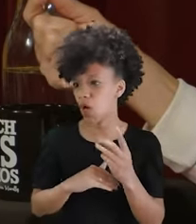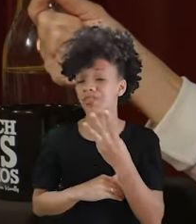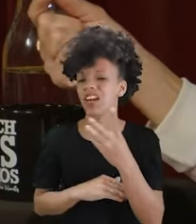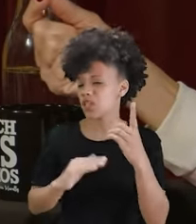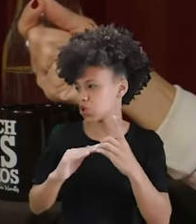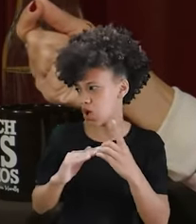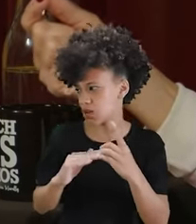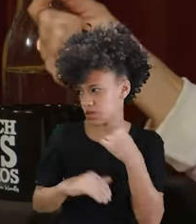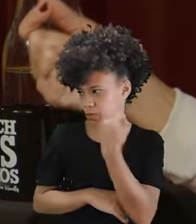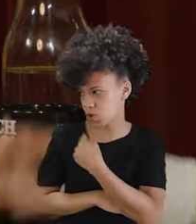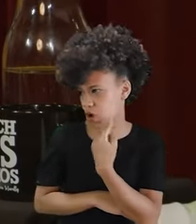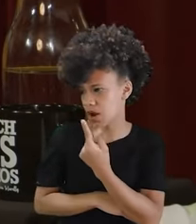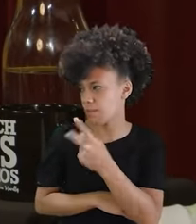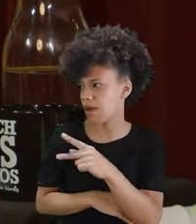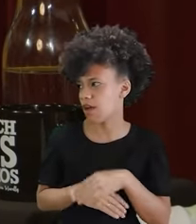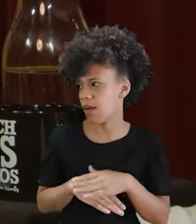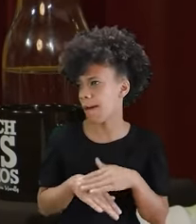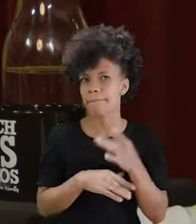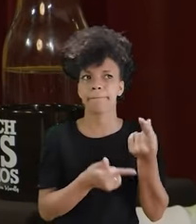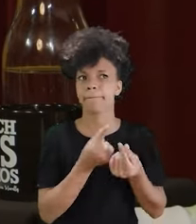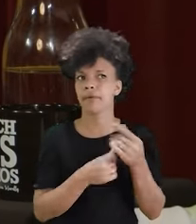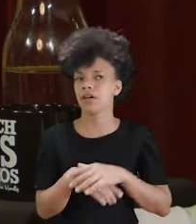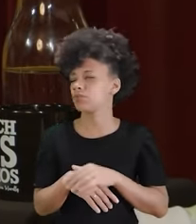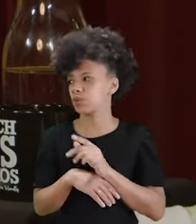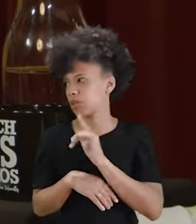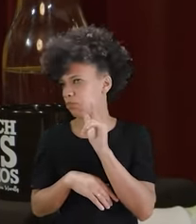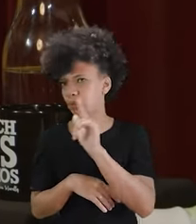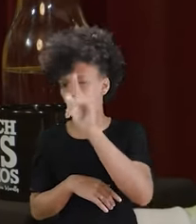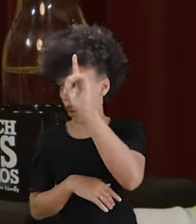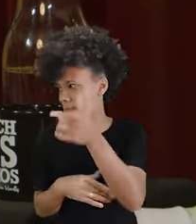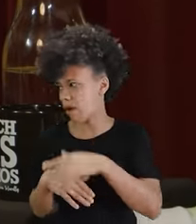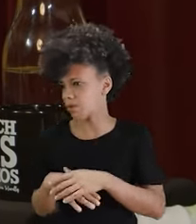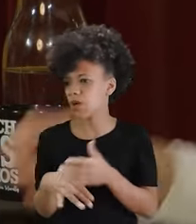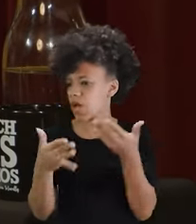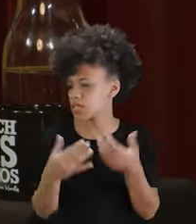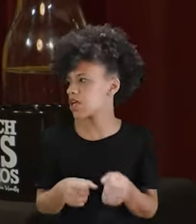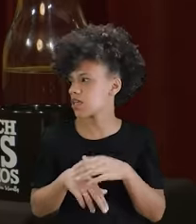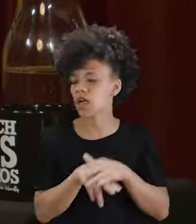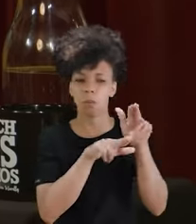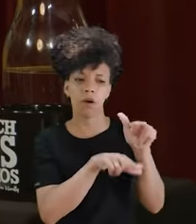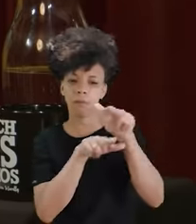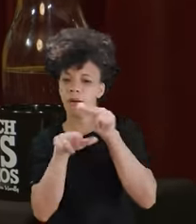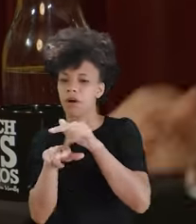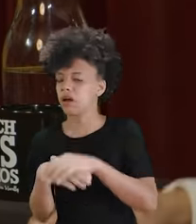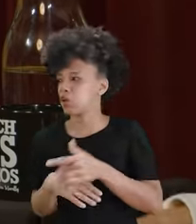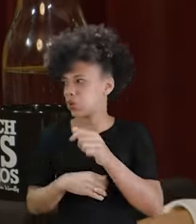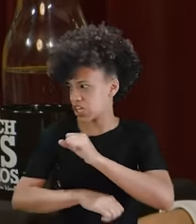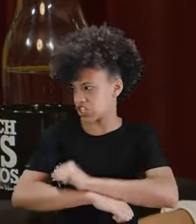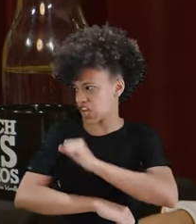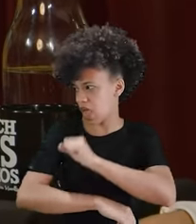dólar para o três dólares por hora para ele vale muito mais de 13 horas por um alemão então ele topa dormir com